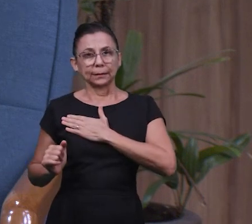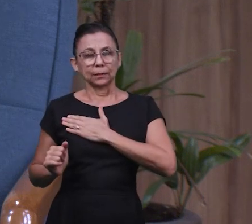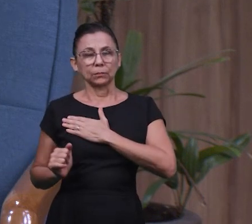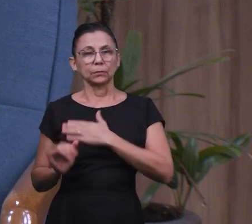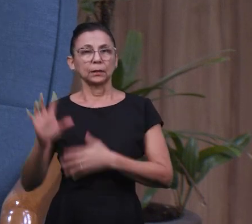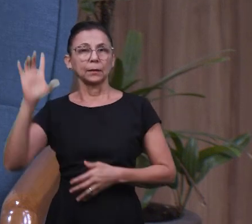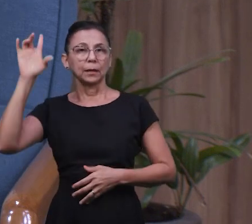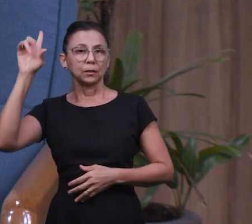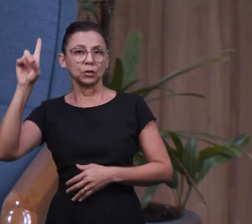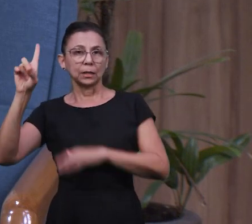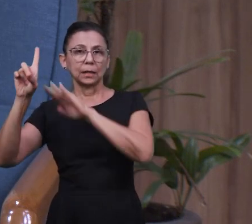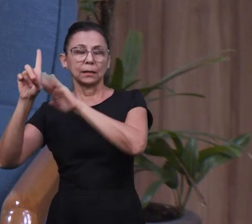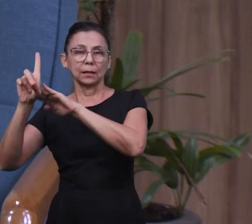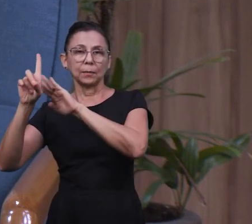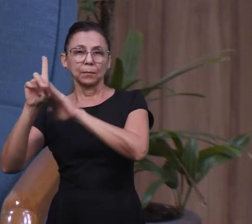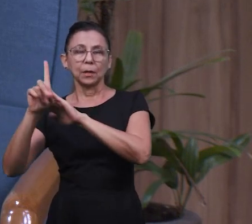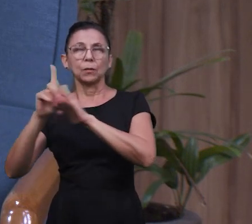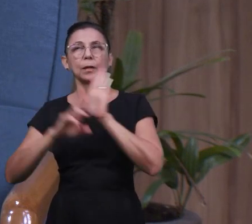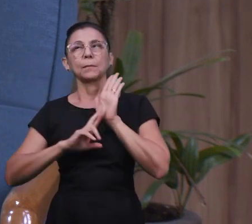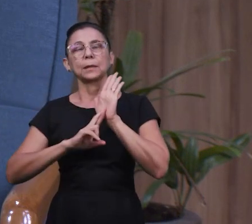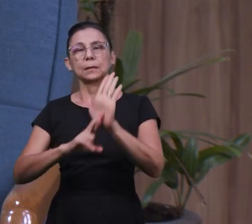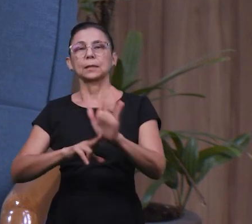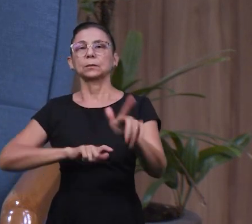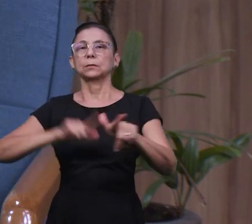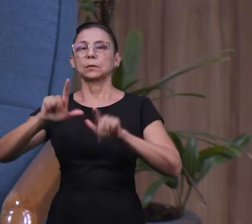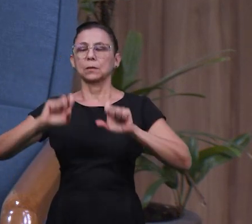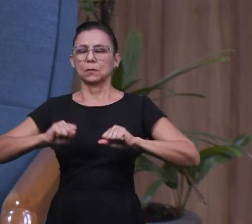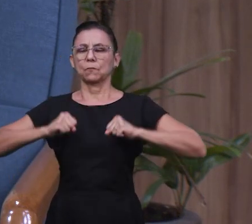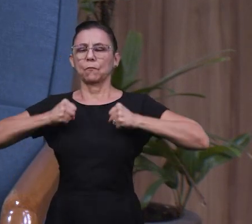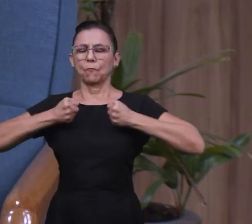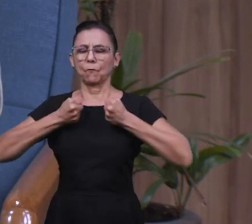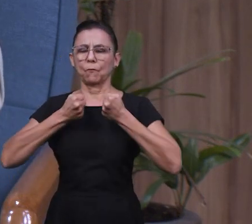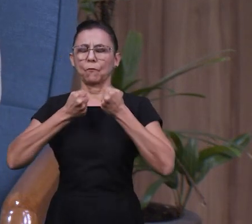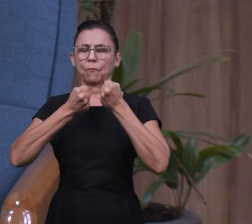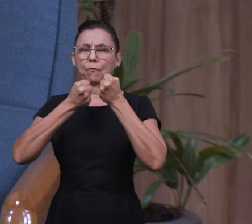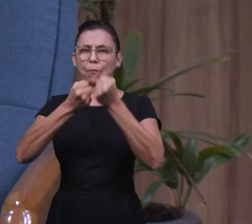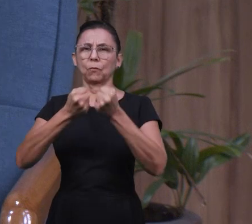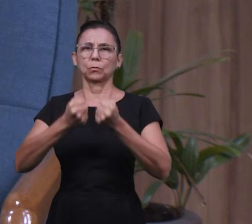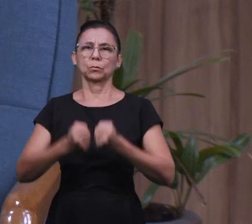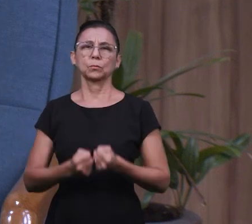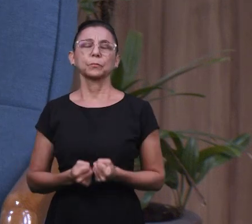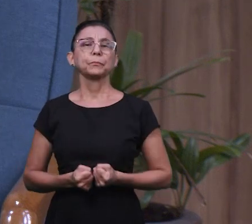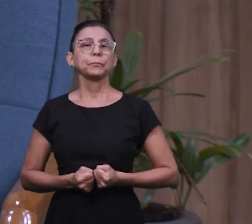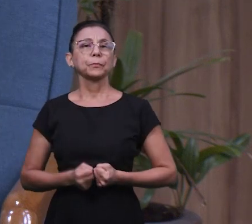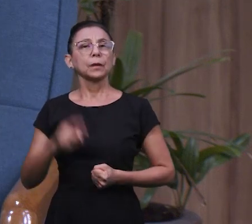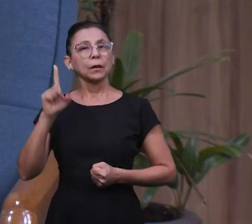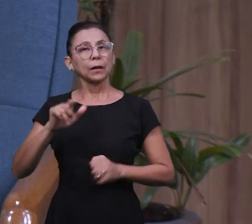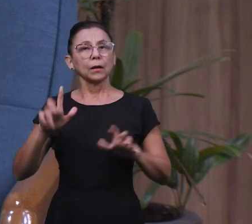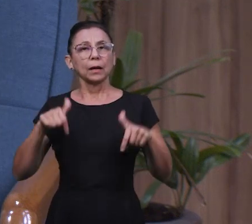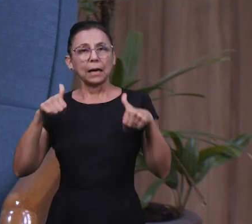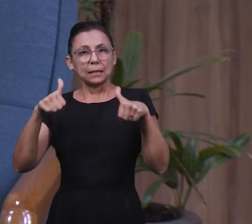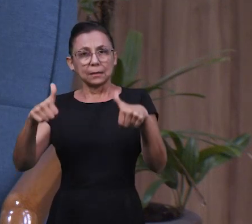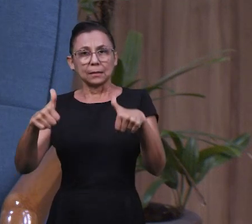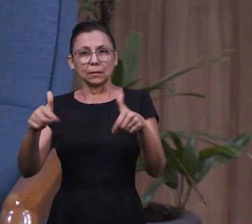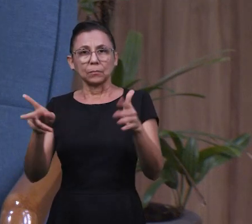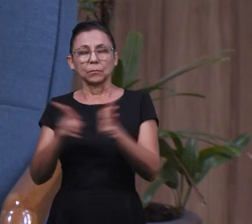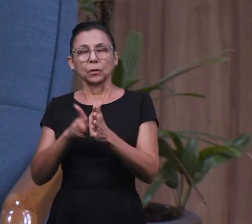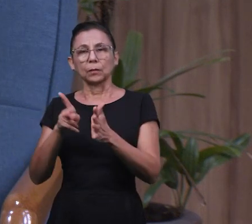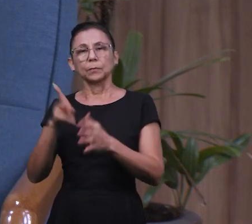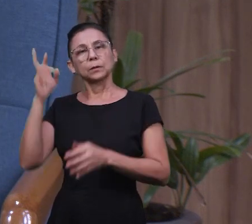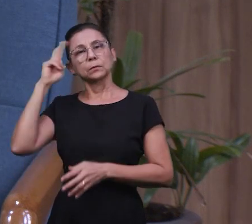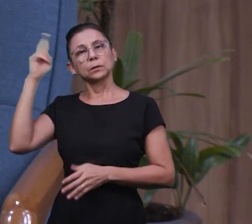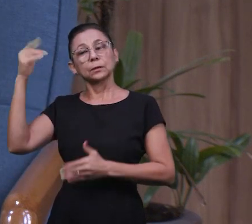o esforço, a destreza. Quer dizer, é uma operação do Senhor na vida da